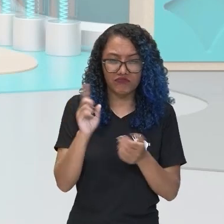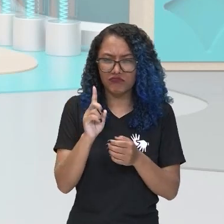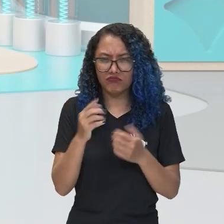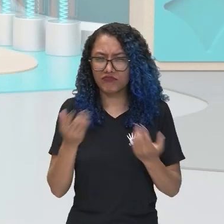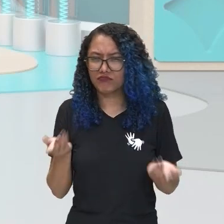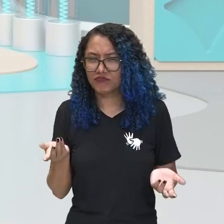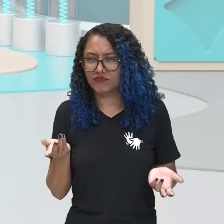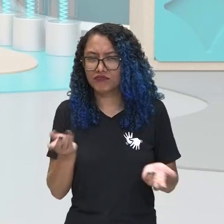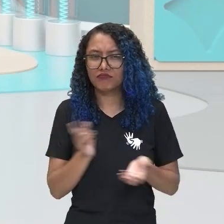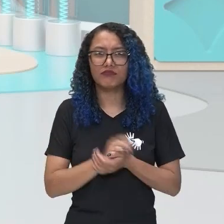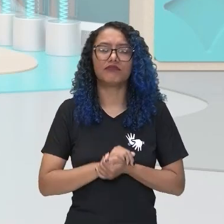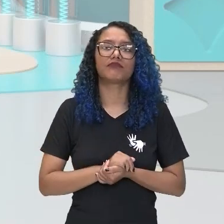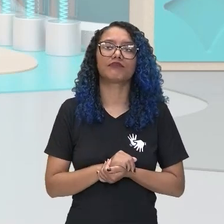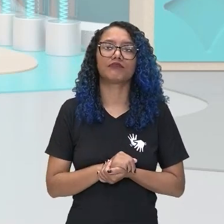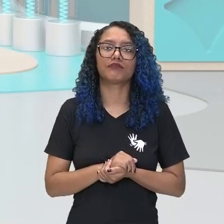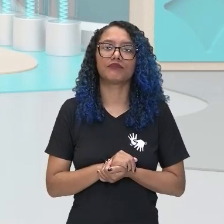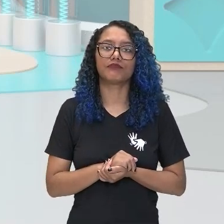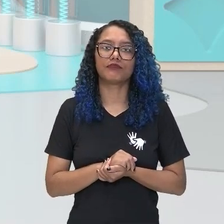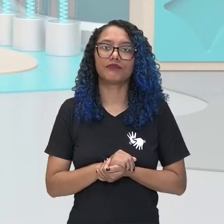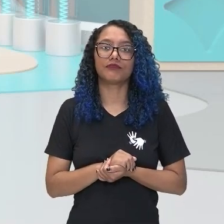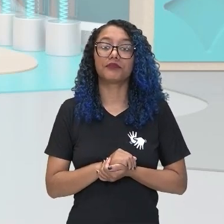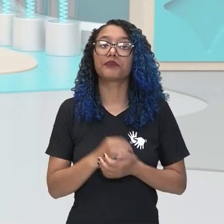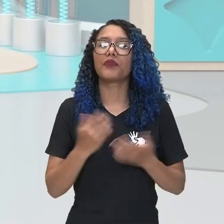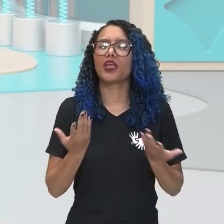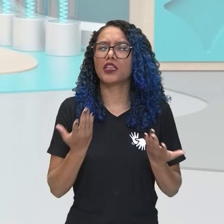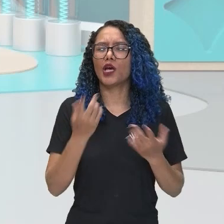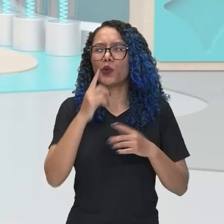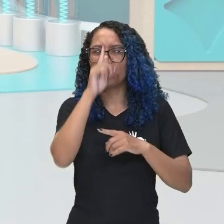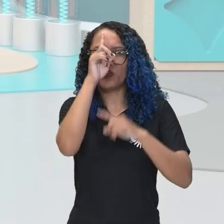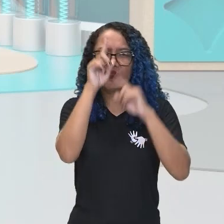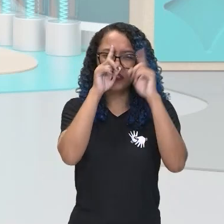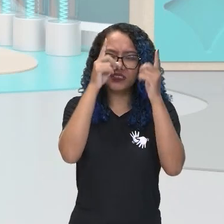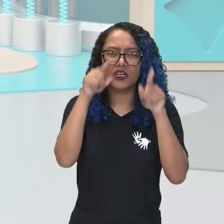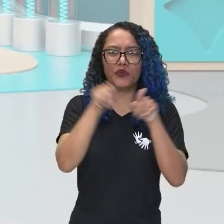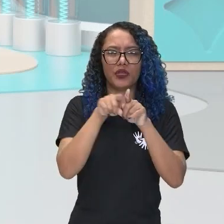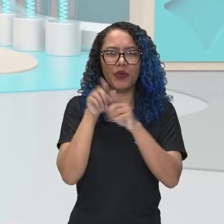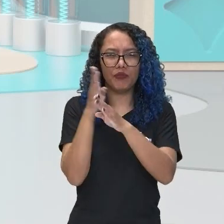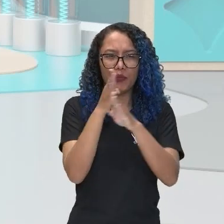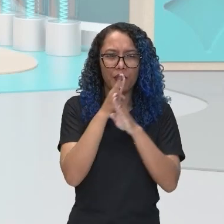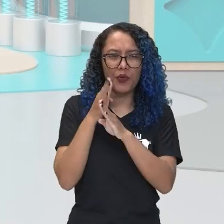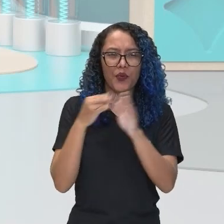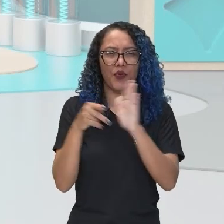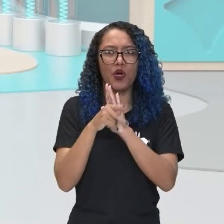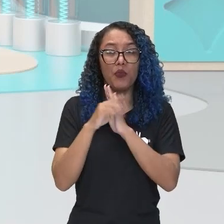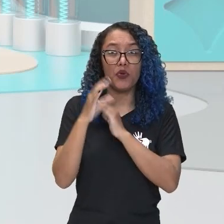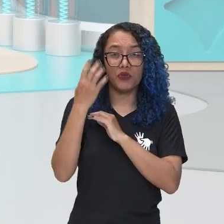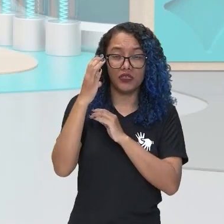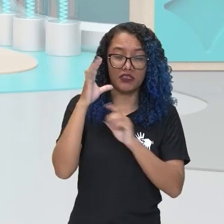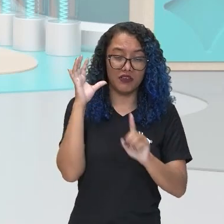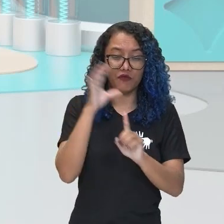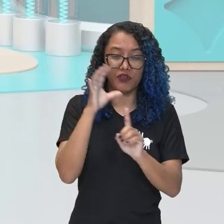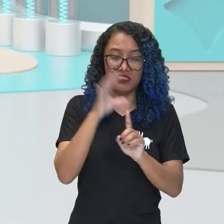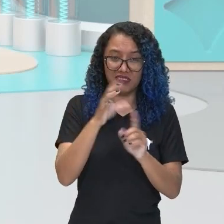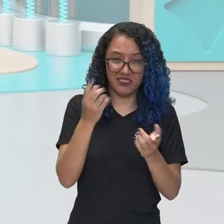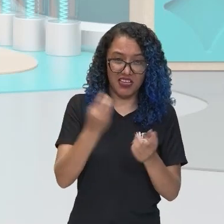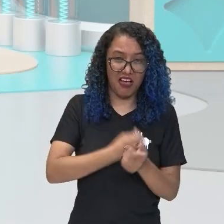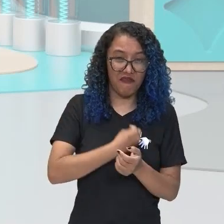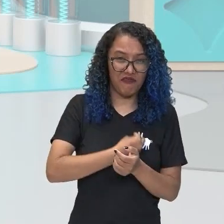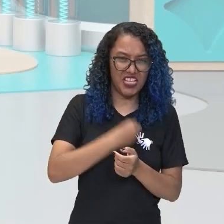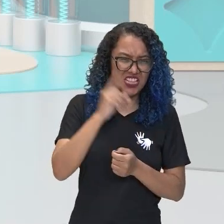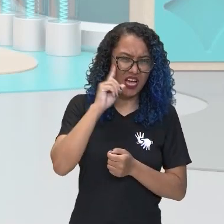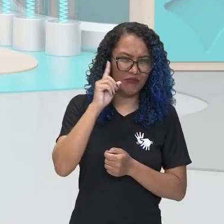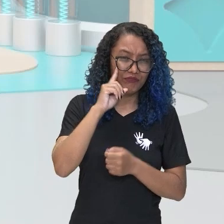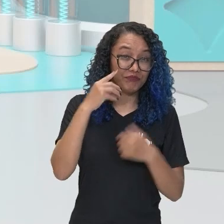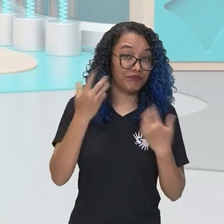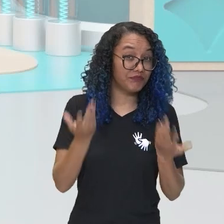Será que inovações ou descobertas das ciências afetam o nosso cotidiano? Muito bem. Vamos